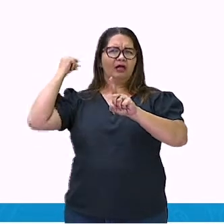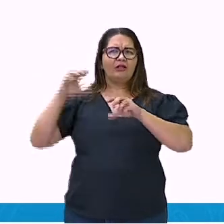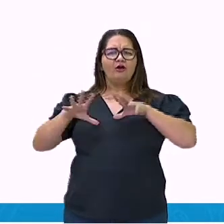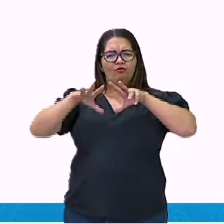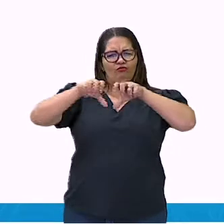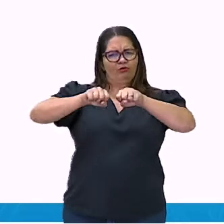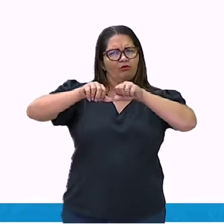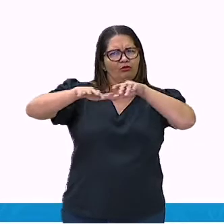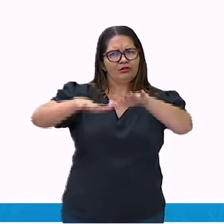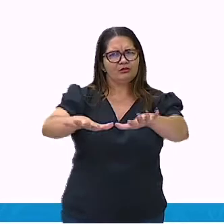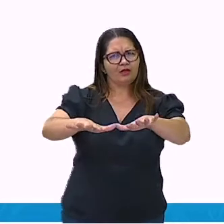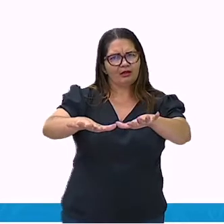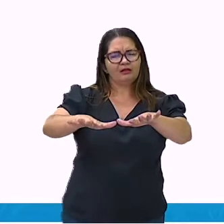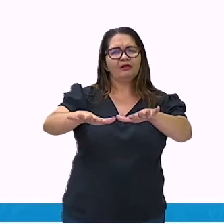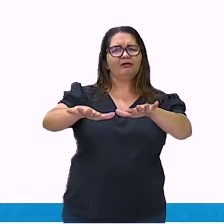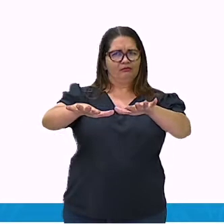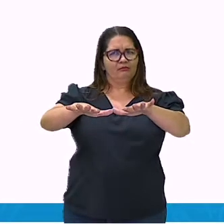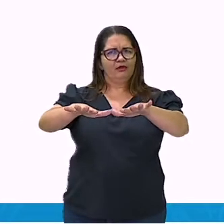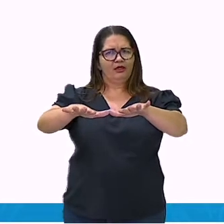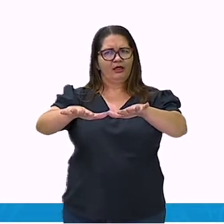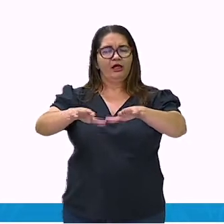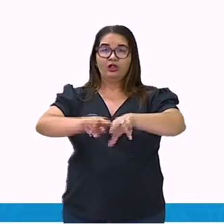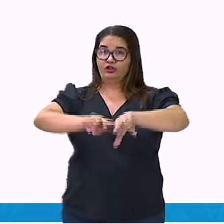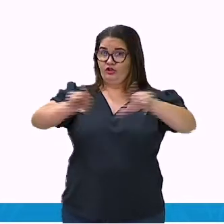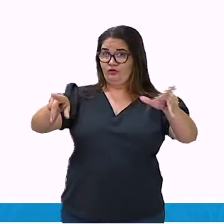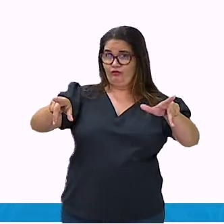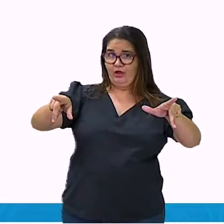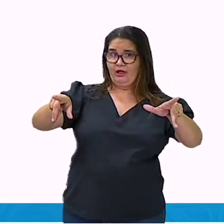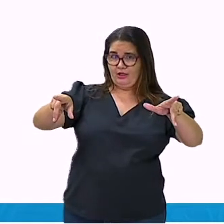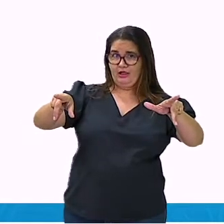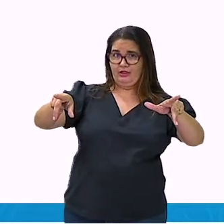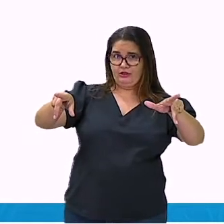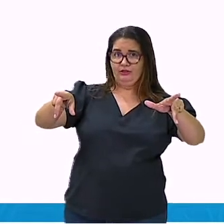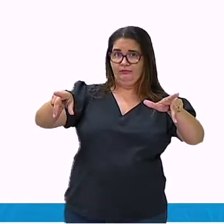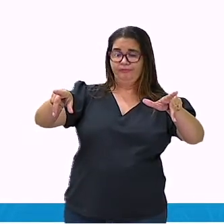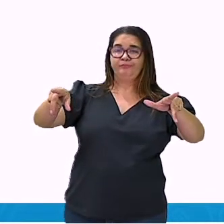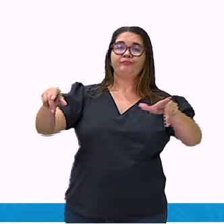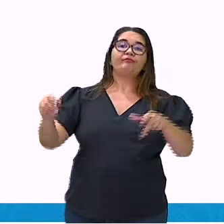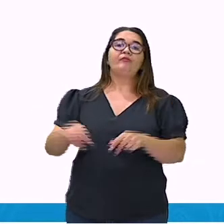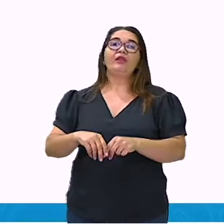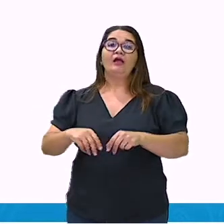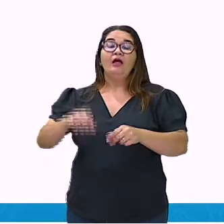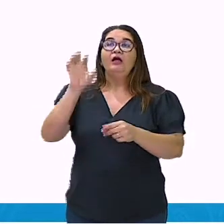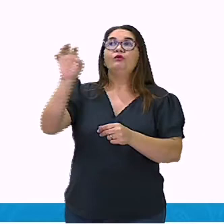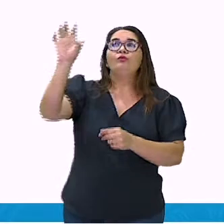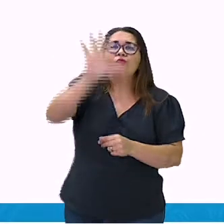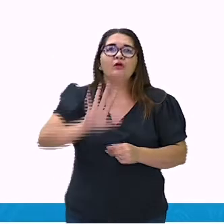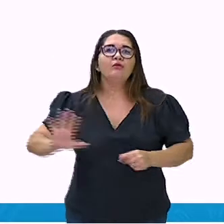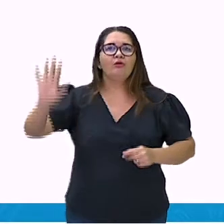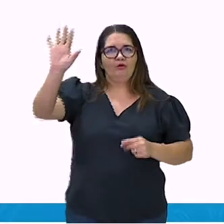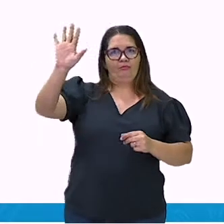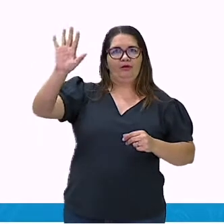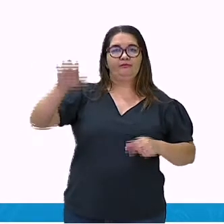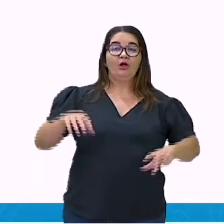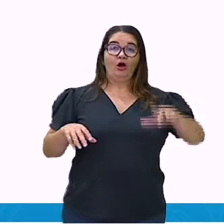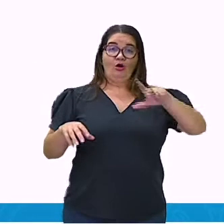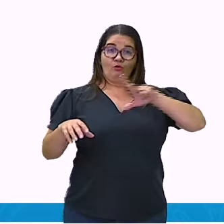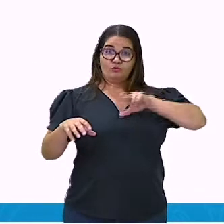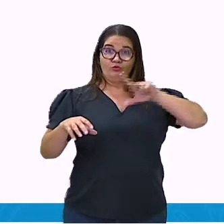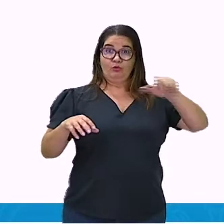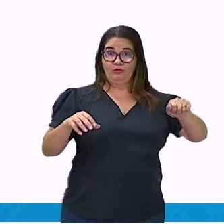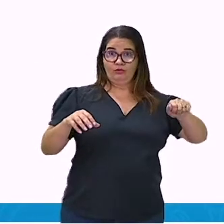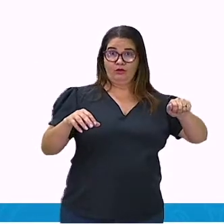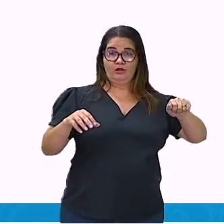pelos europeus. Os espanhóis aproveitaram as instituições existentes